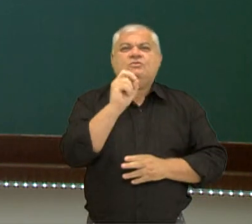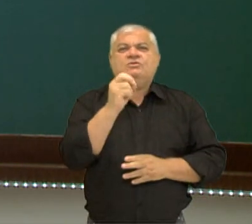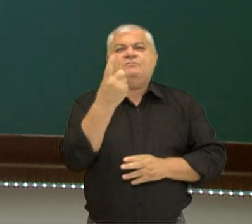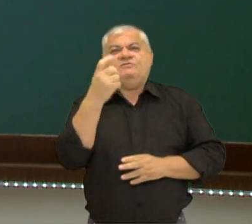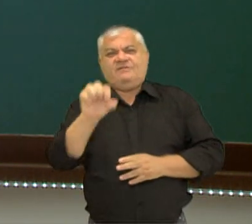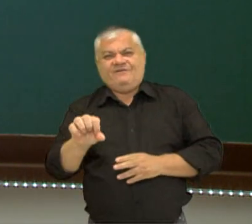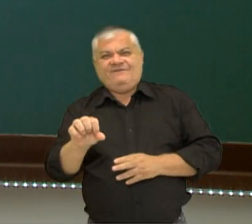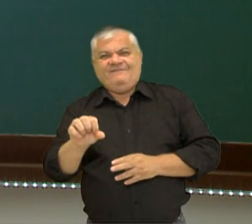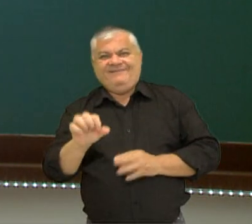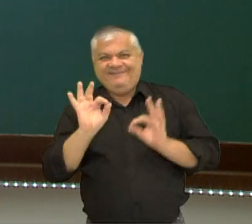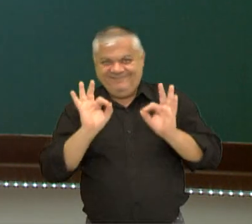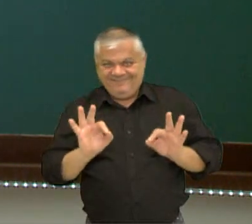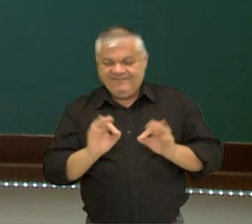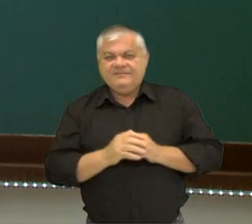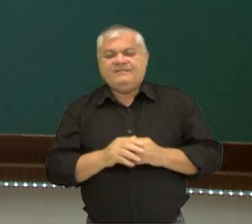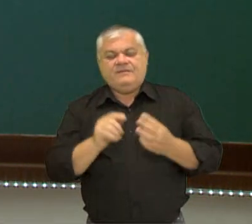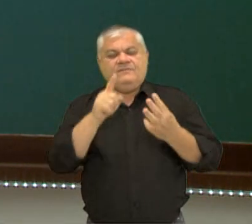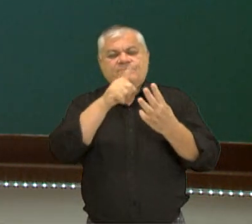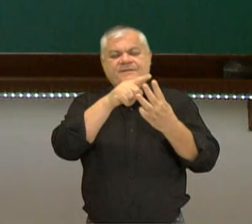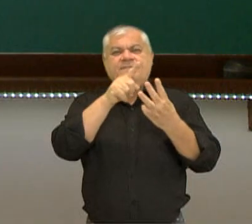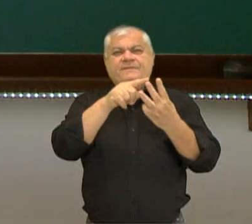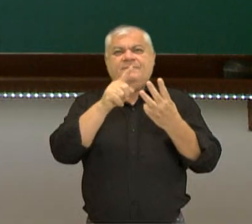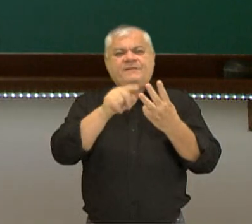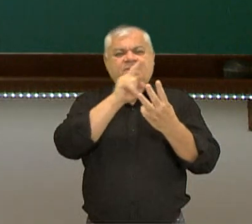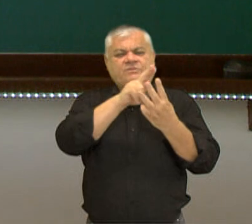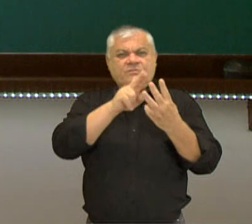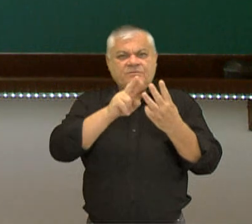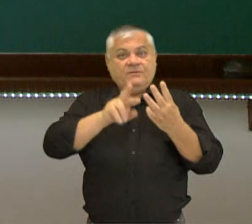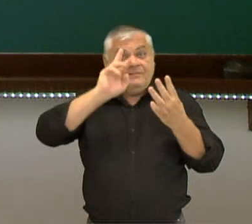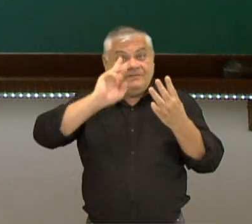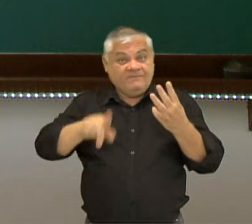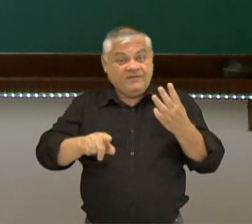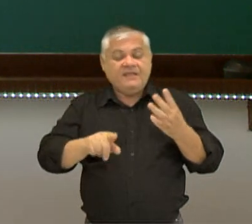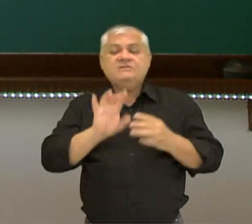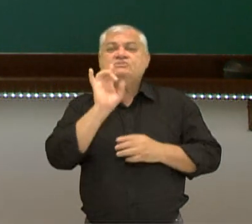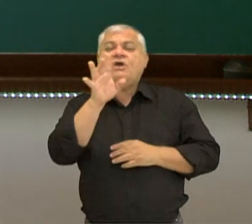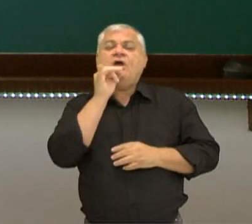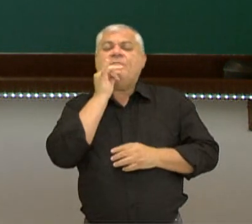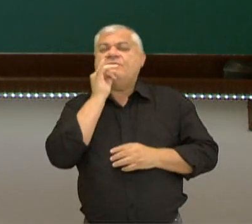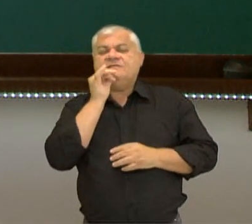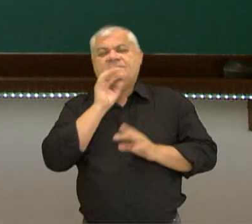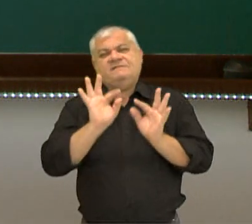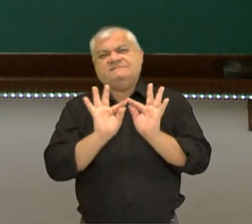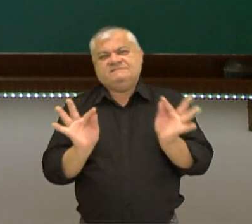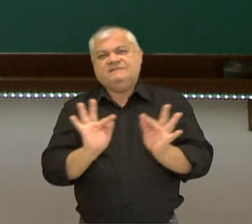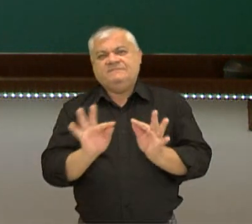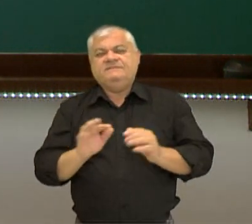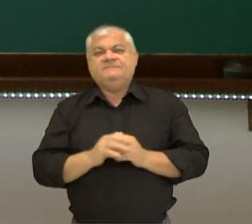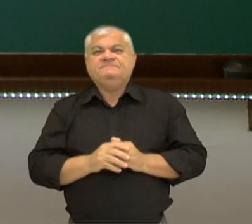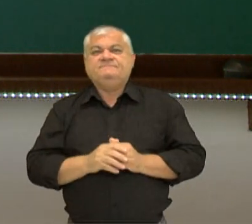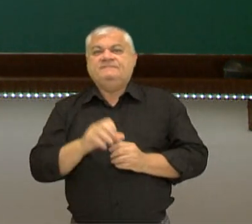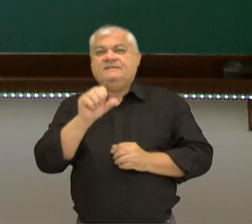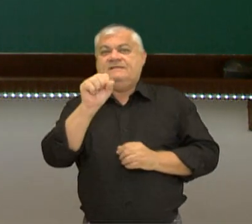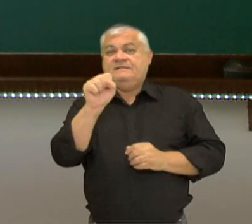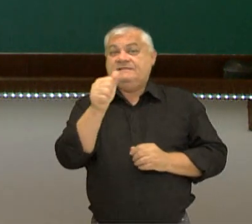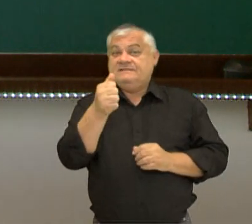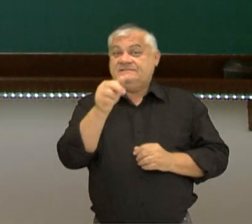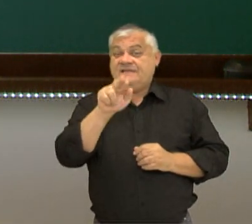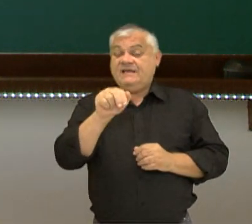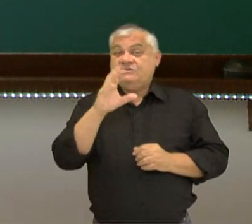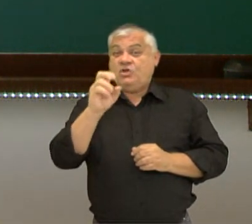Então, apesar da gente ouvir esses termos diferentes, né? A diferença entre eles é bastante simples. SARS-CoV